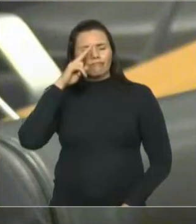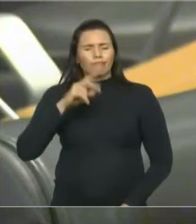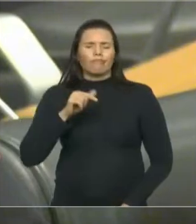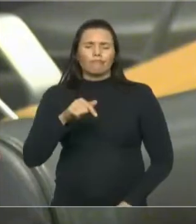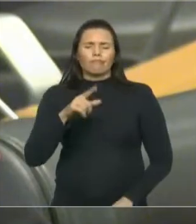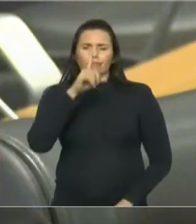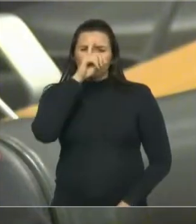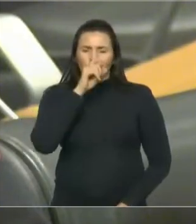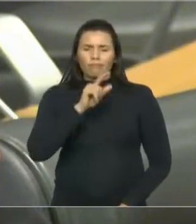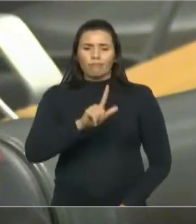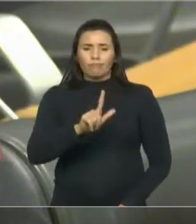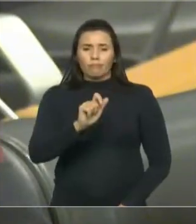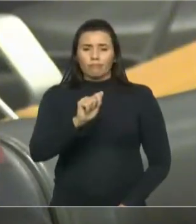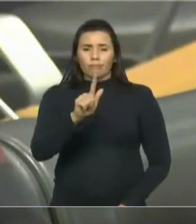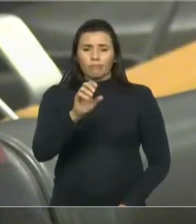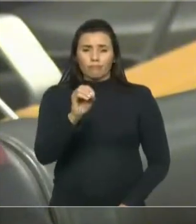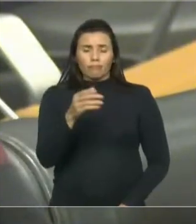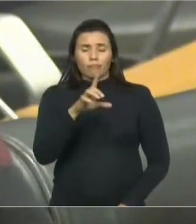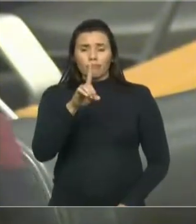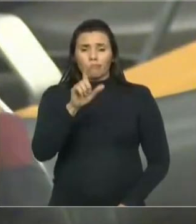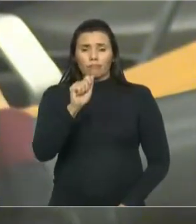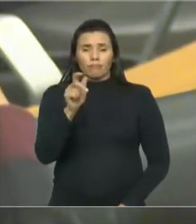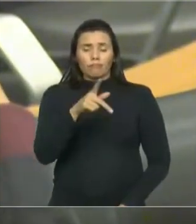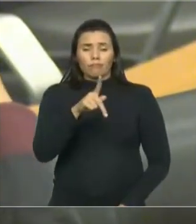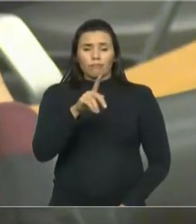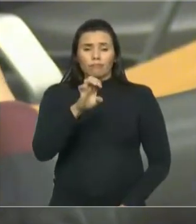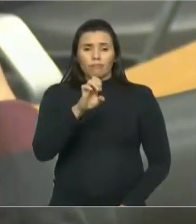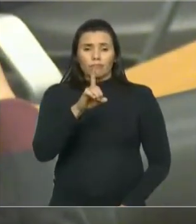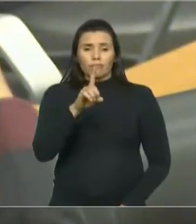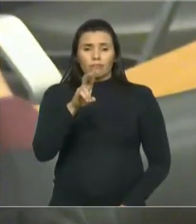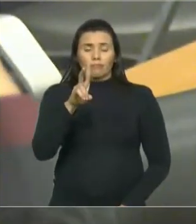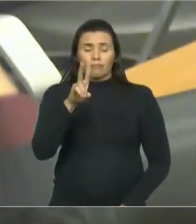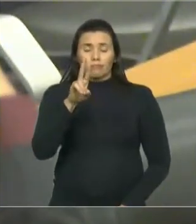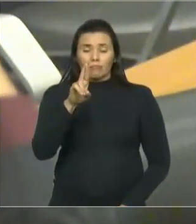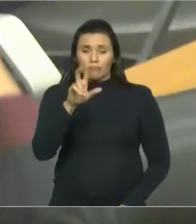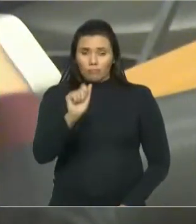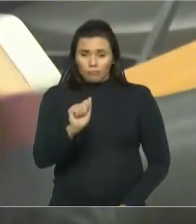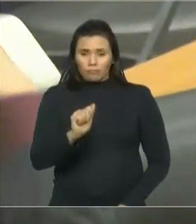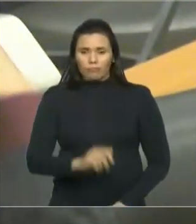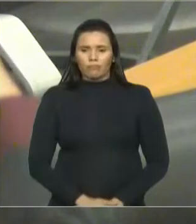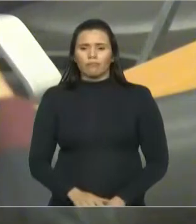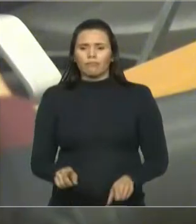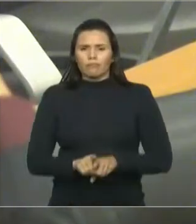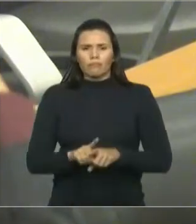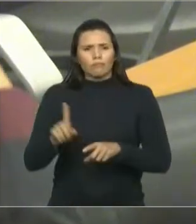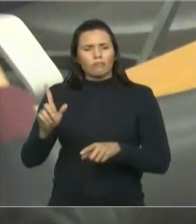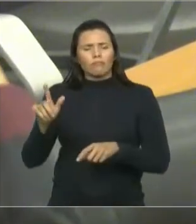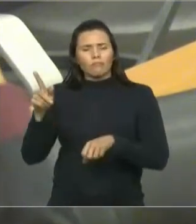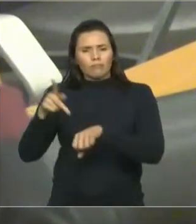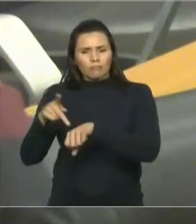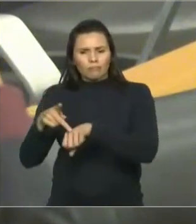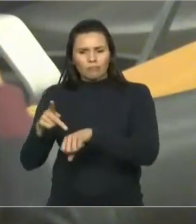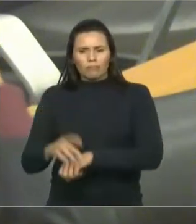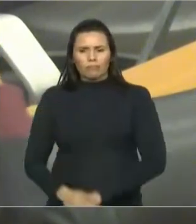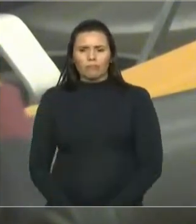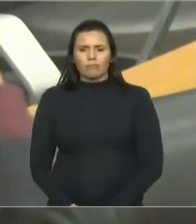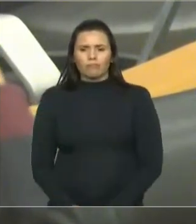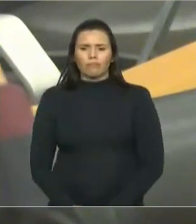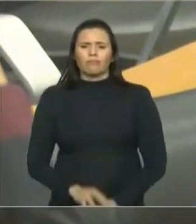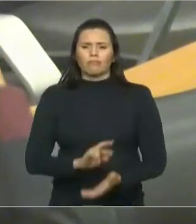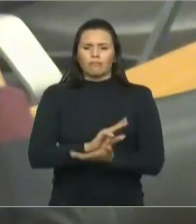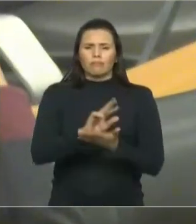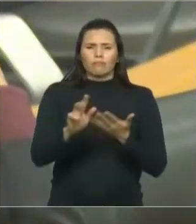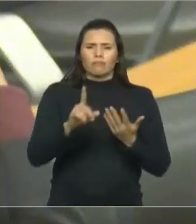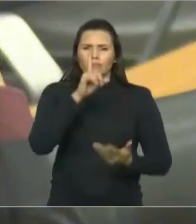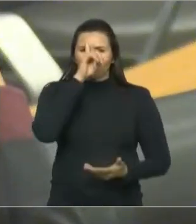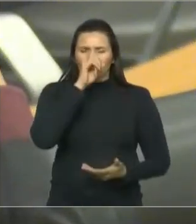hospitais regionais, vários hospitais do Estado foram construídos em uma micro-região do